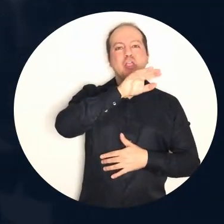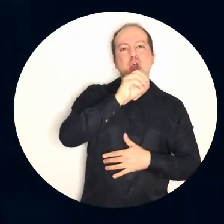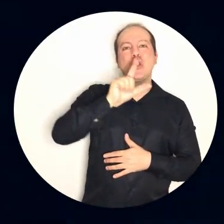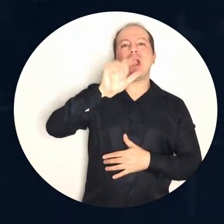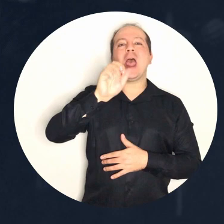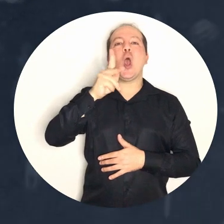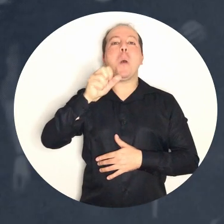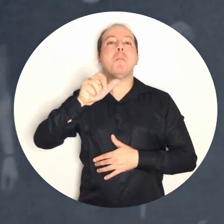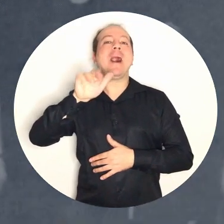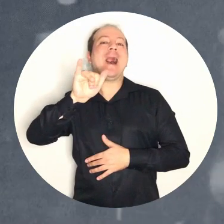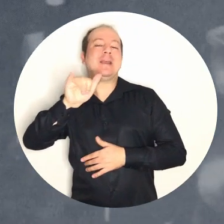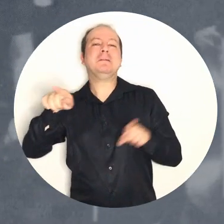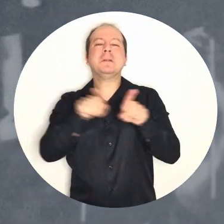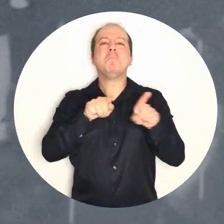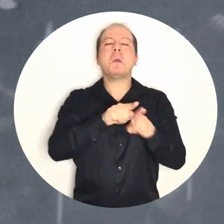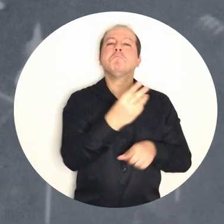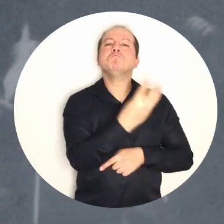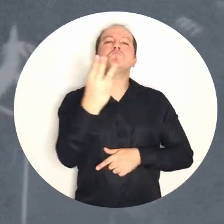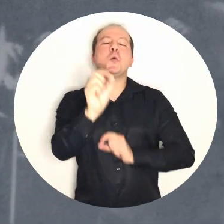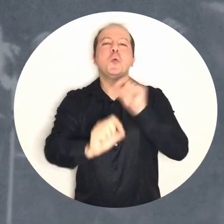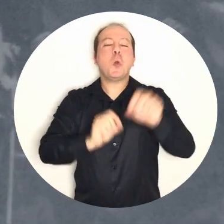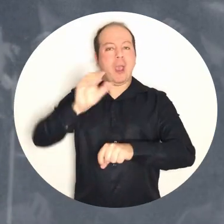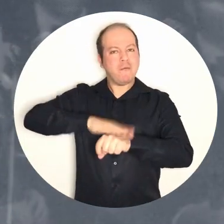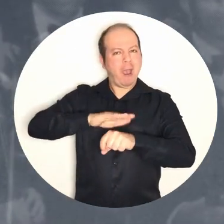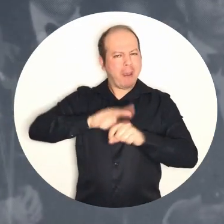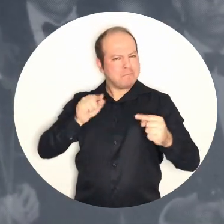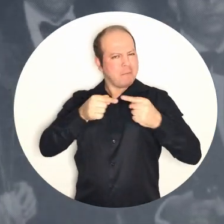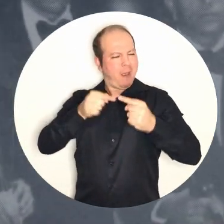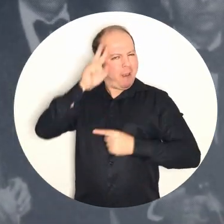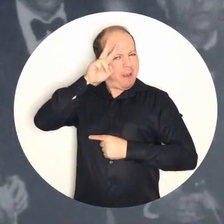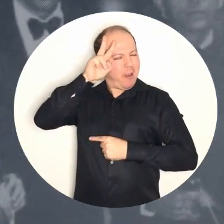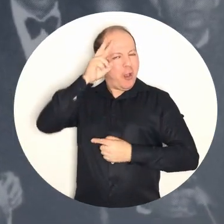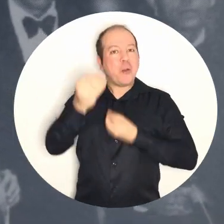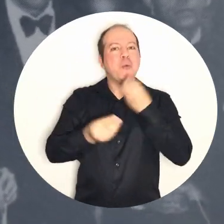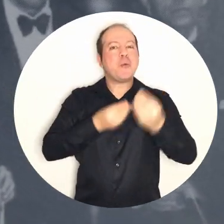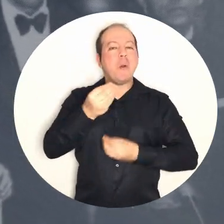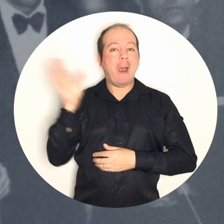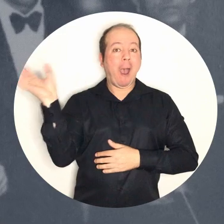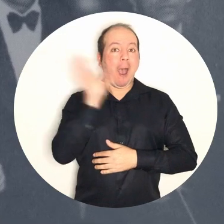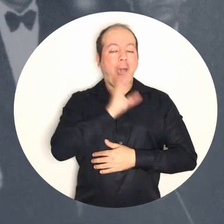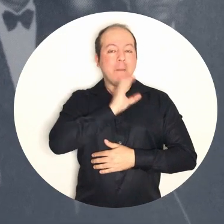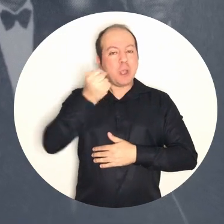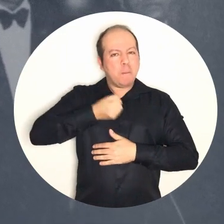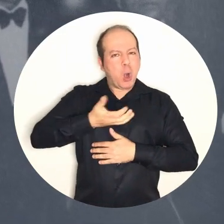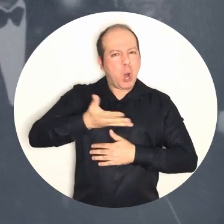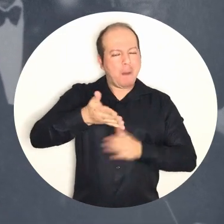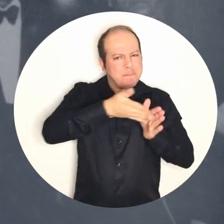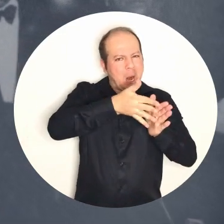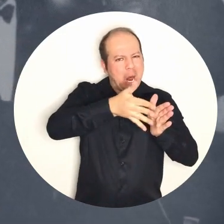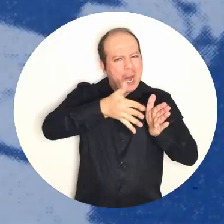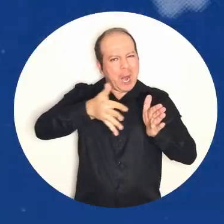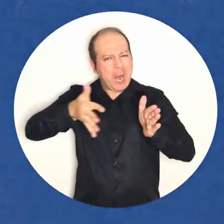Leopardi. Para entender quem são eles e o que eles têm a ver com a nossa história, vamos acelerar a nossa linha